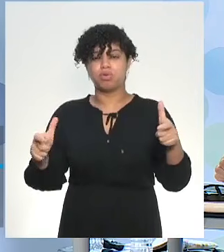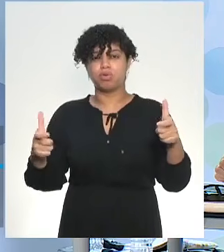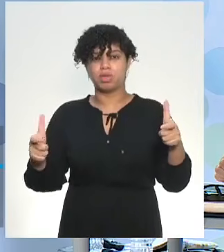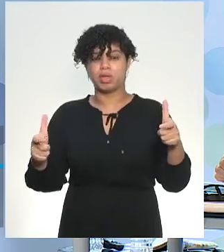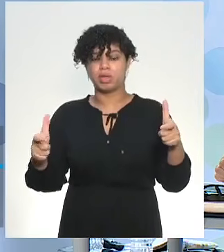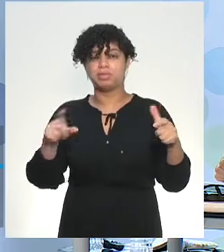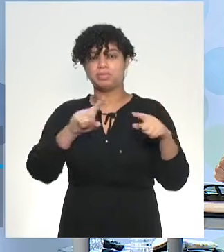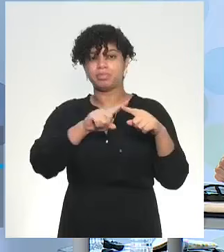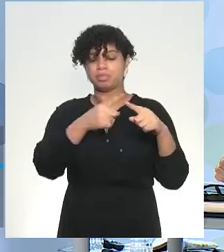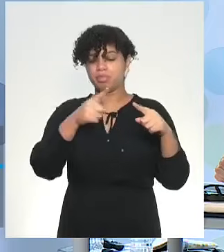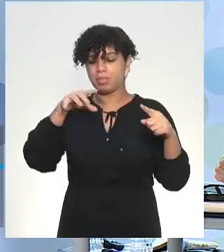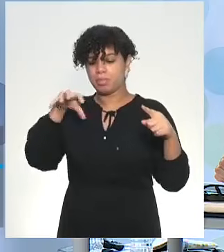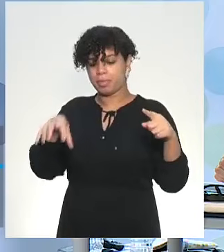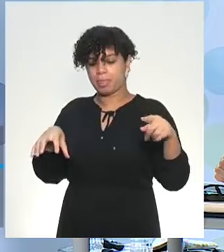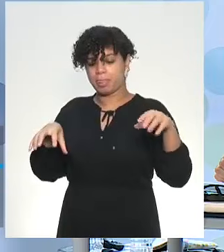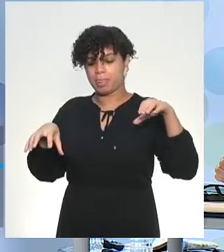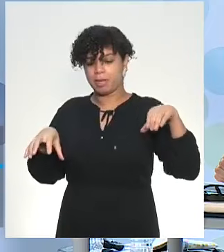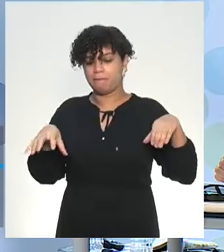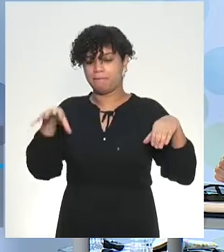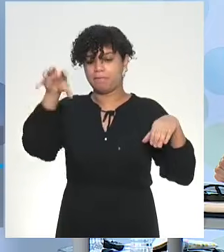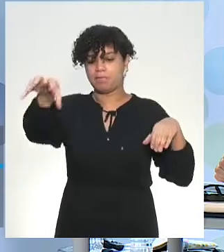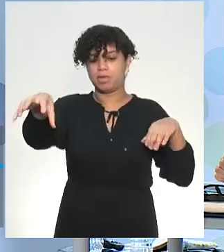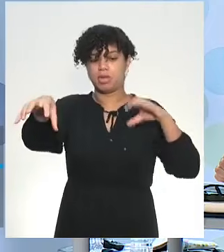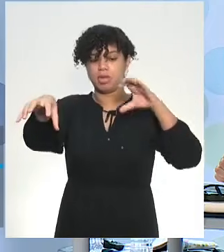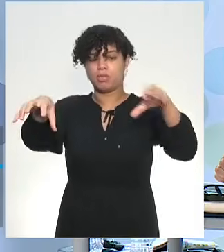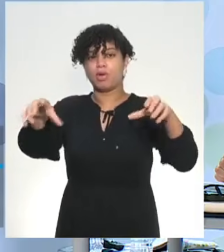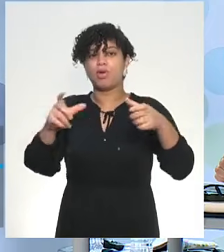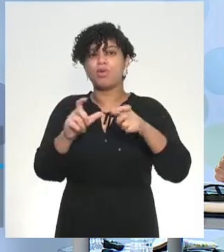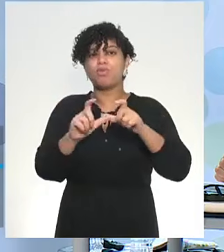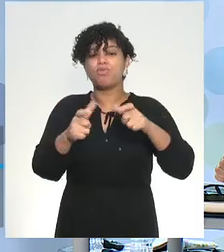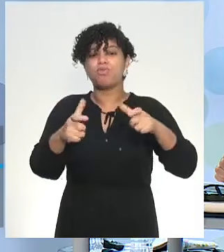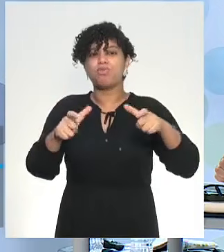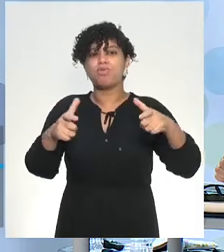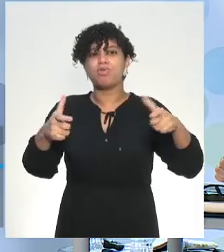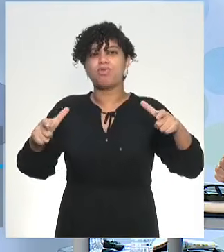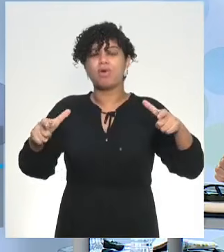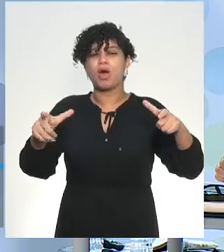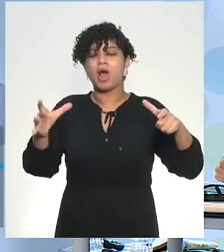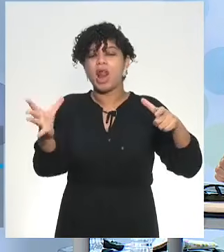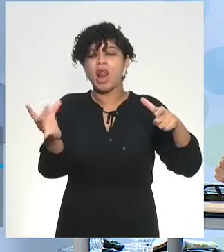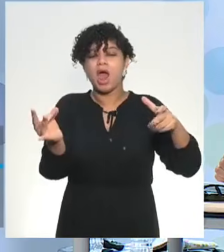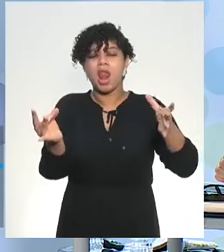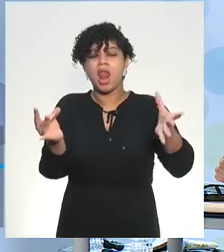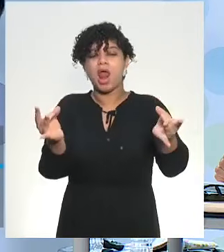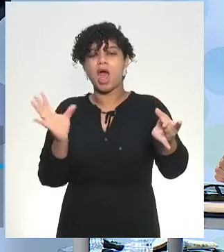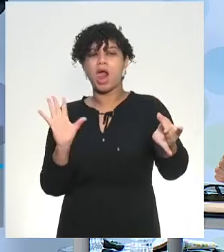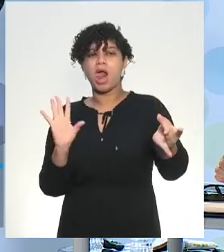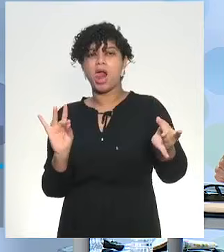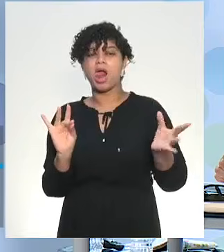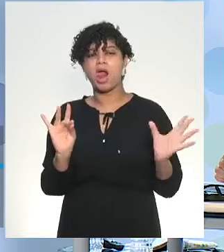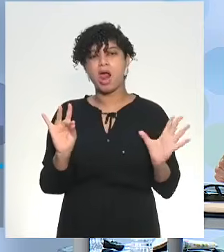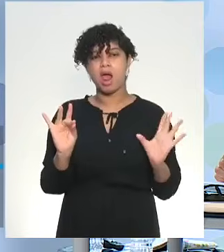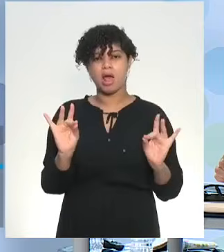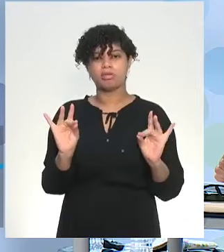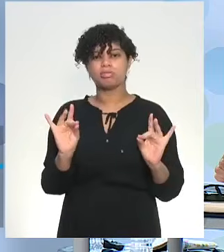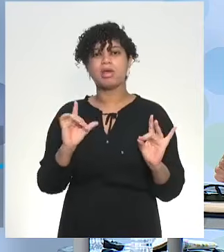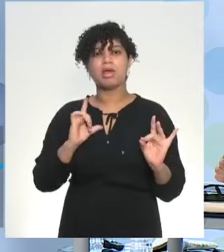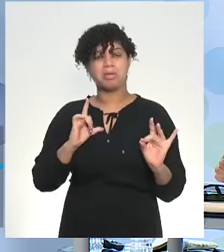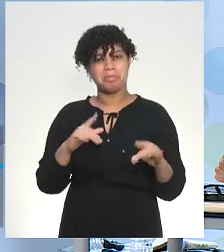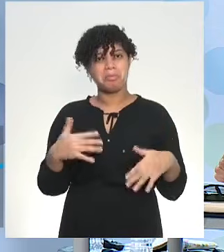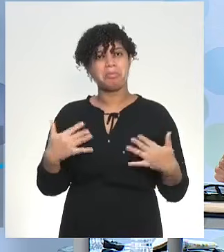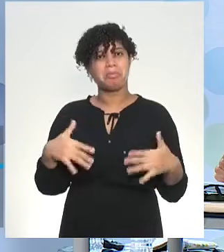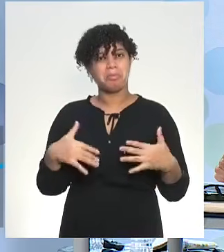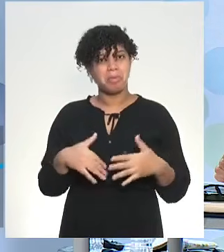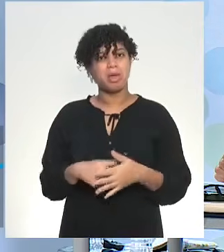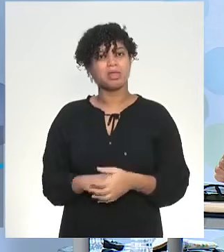encontrando, né, o que nós chamamos de conurbação, né, ou seja, uma cidade central, né, ela atrai